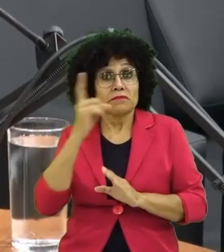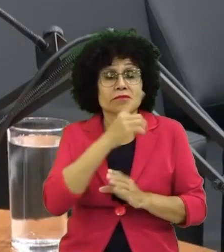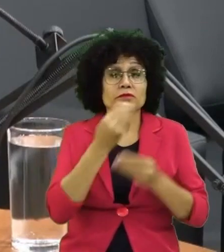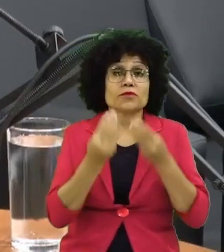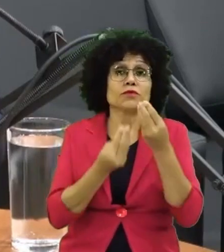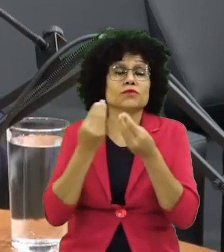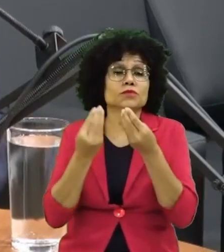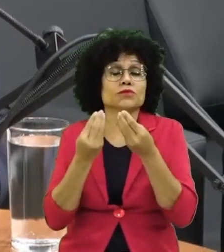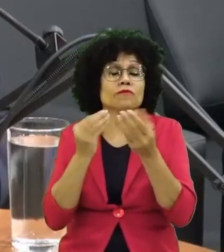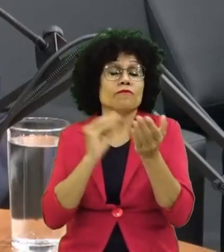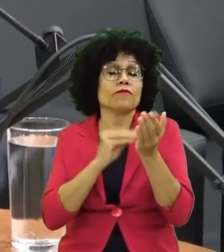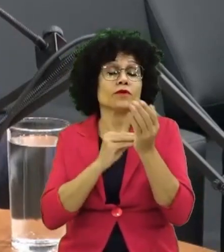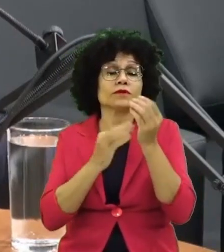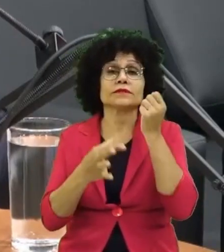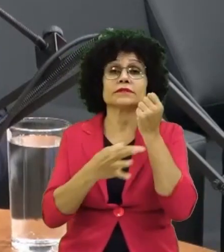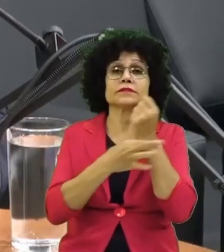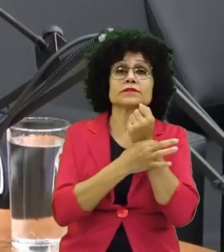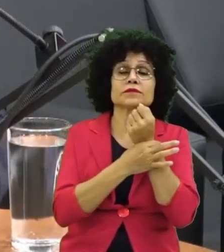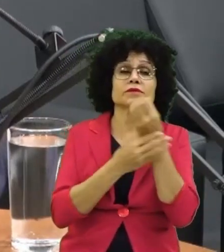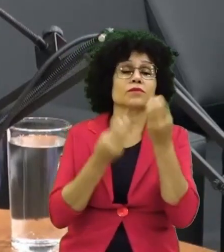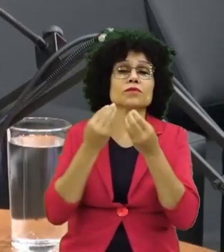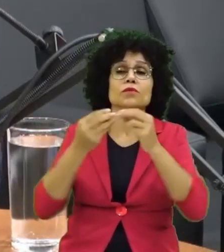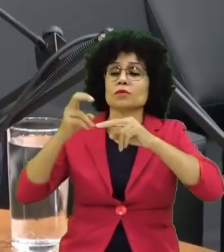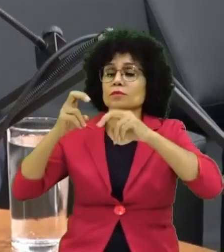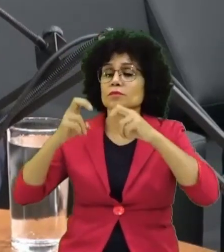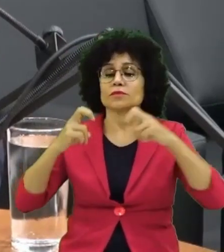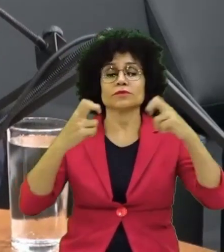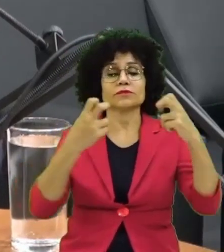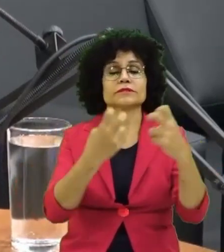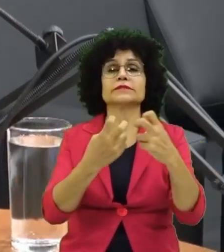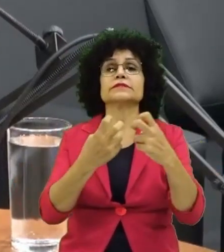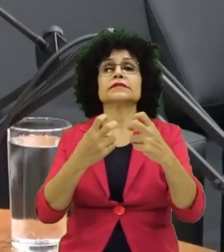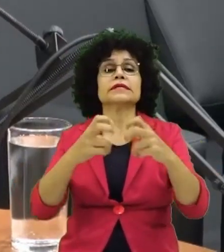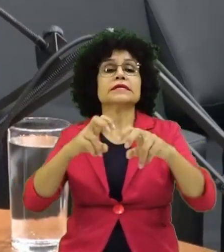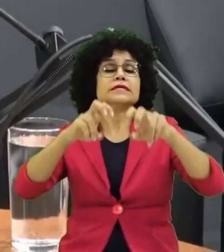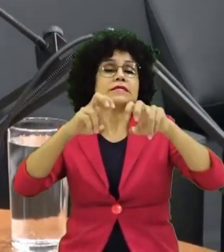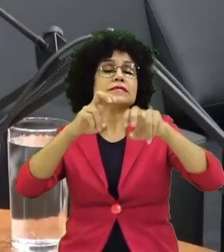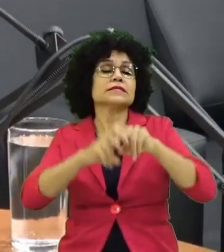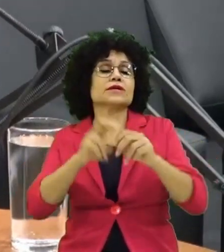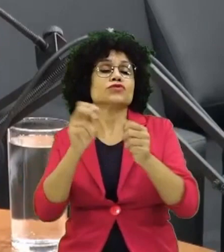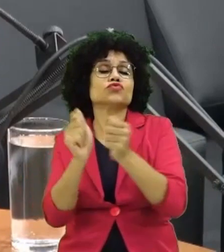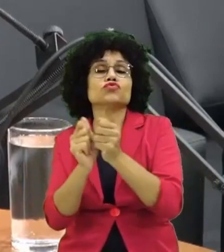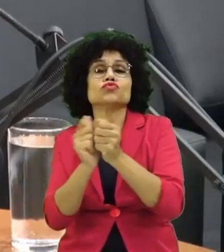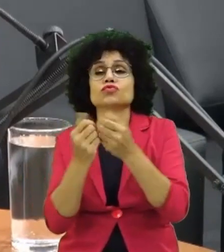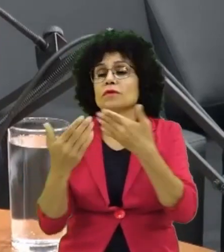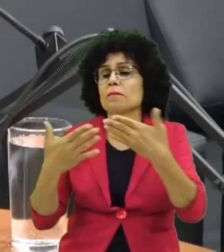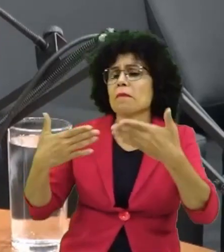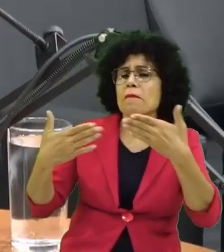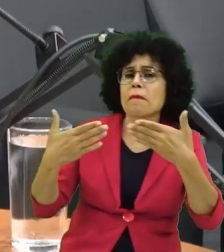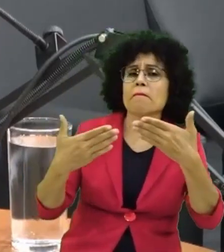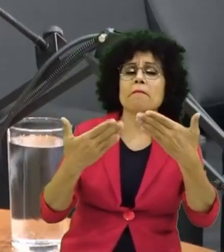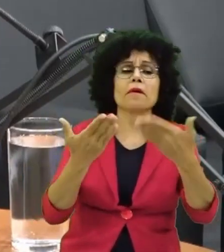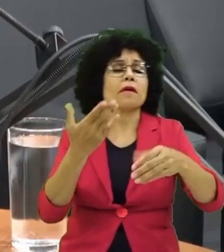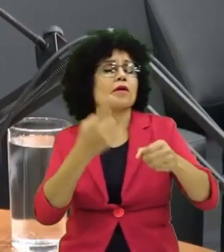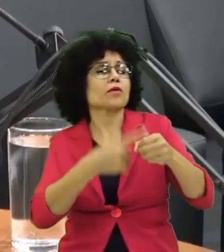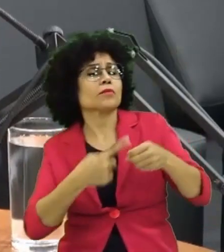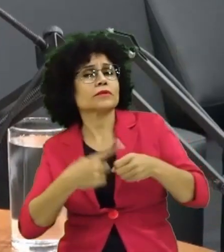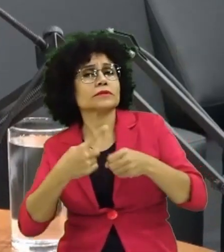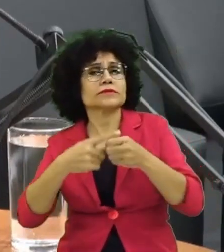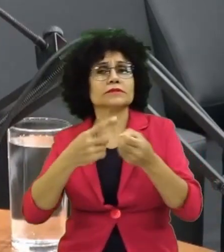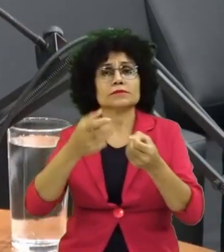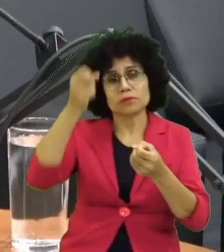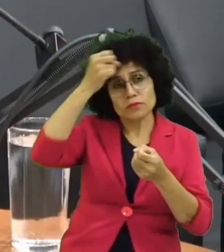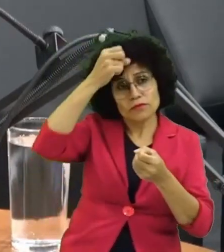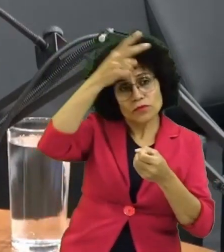vezes, insegurança de poder sentar junto com o município e estabelecer quais são essas medidas, como